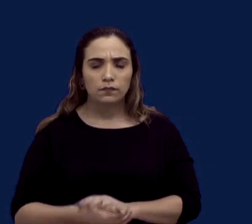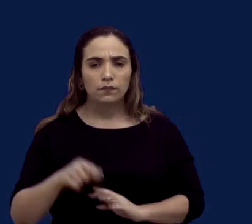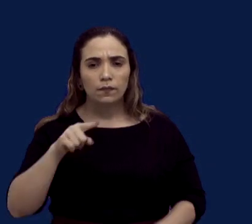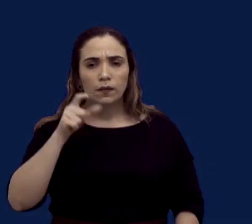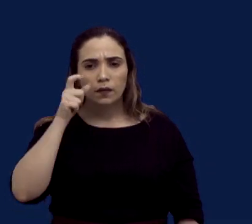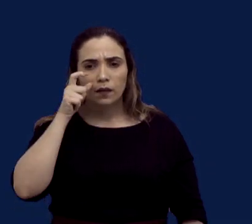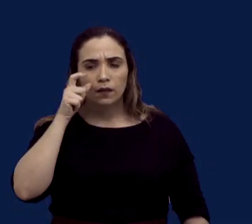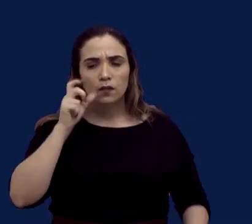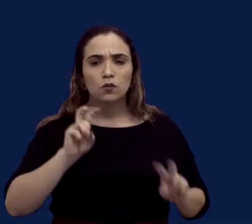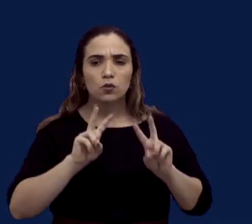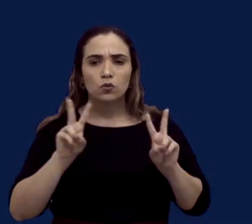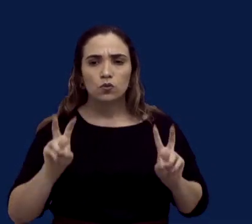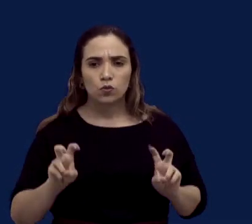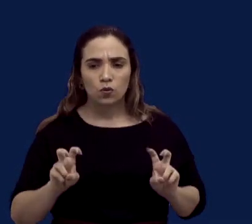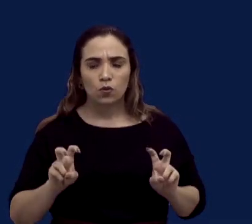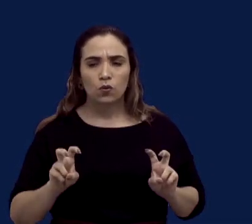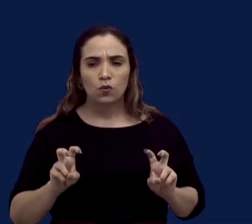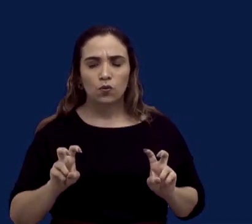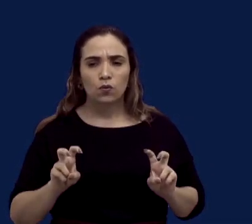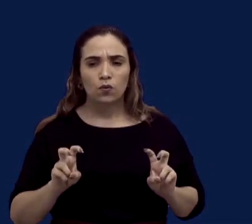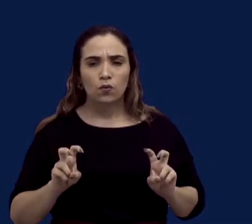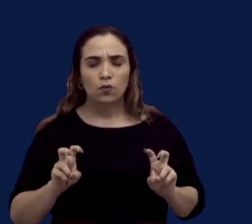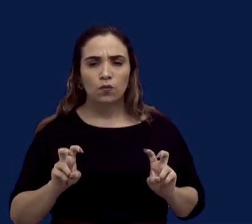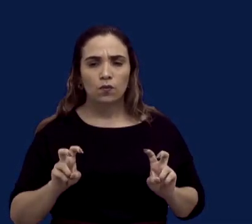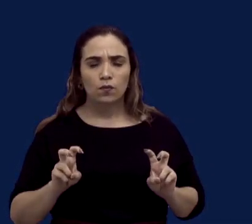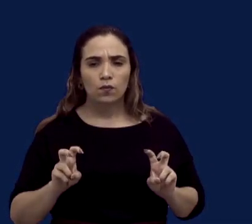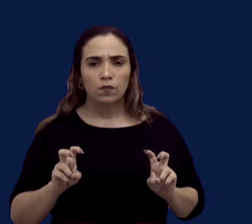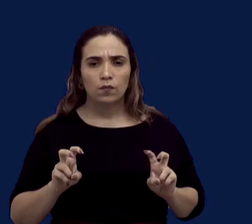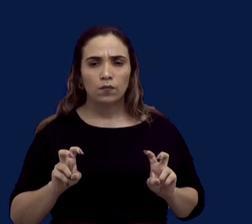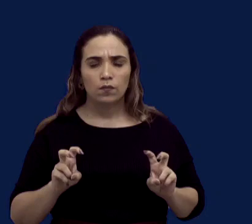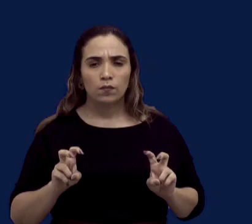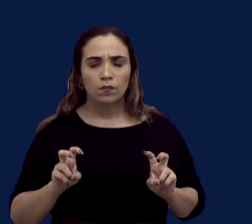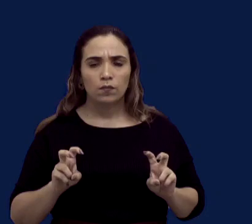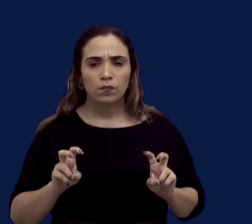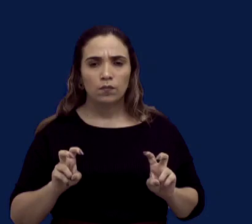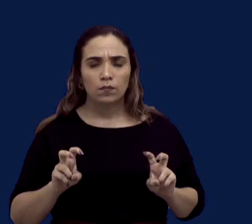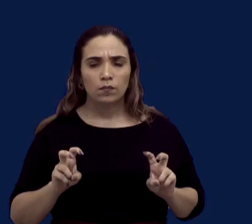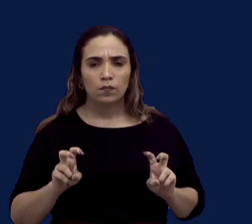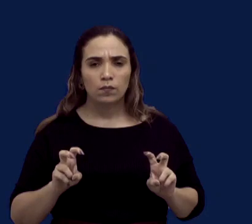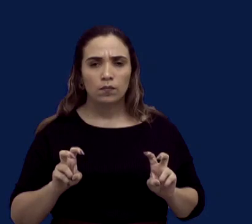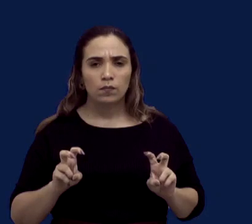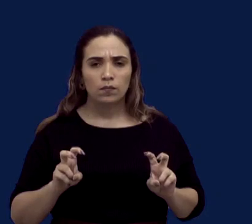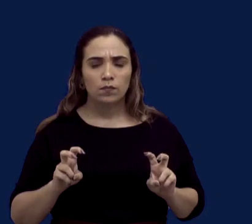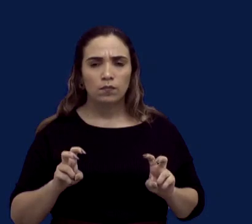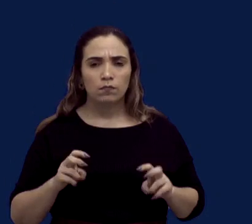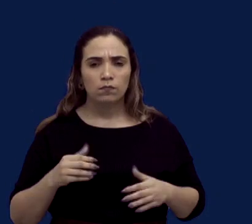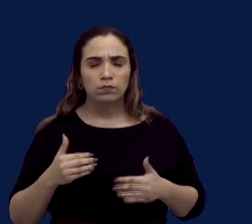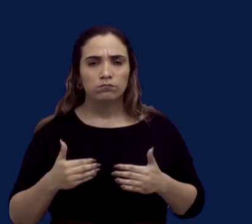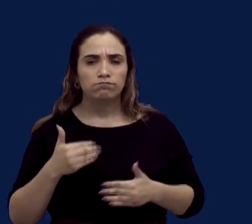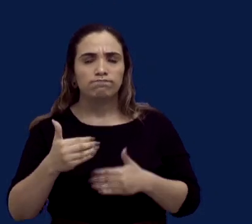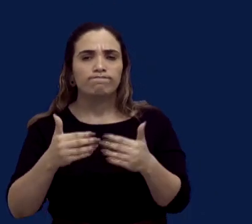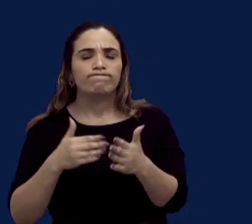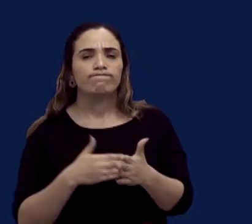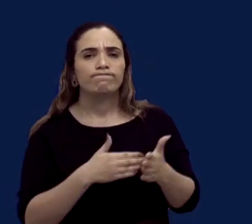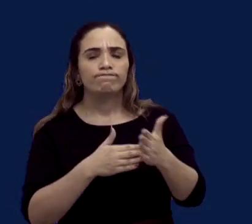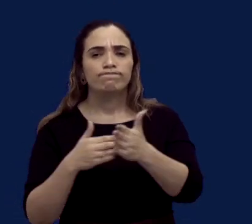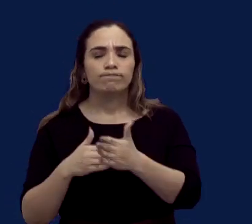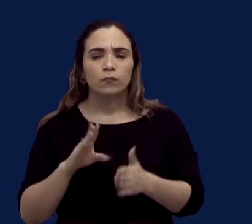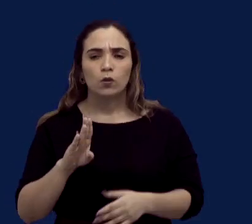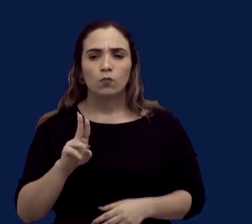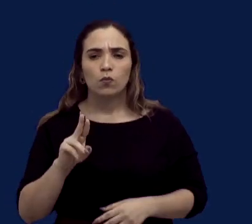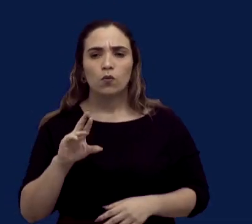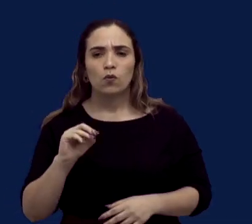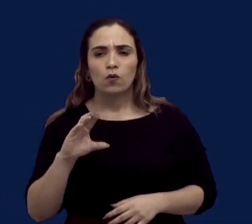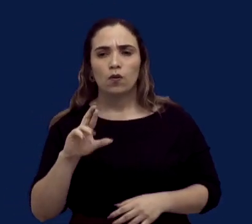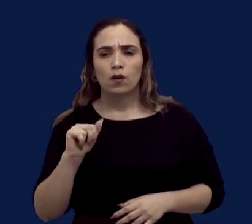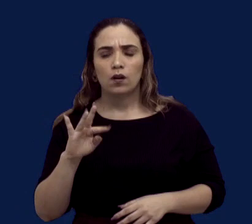interessante quando você falou da questão do burocrático, né? Assim, como a gente